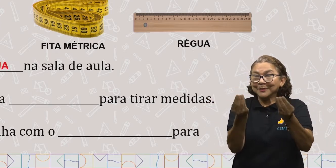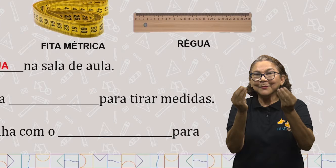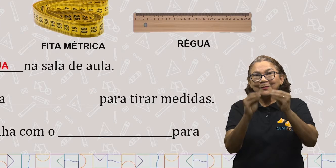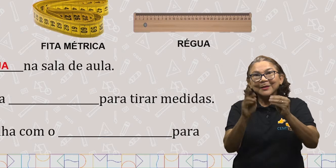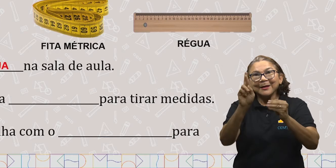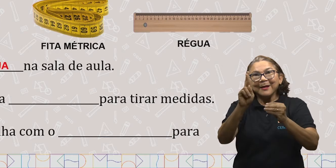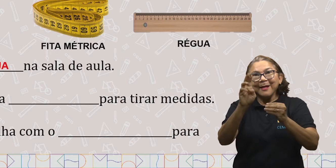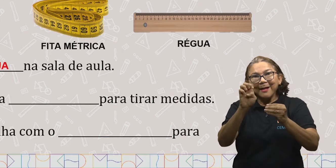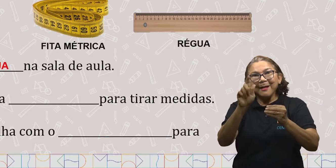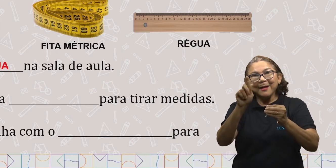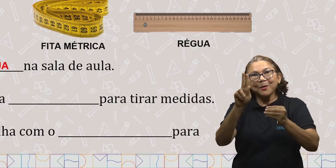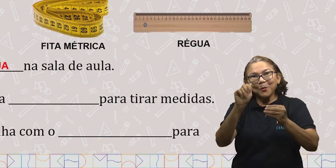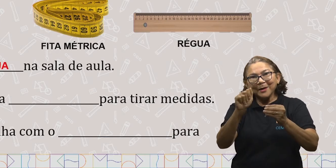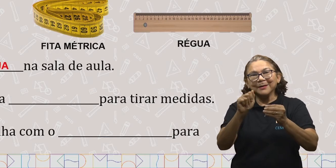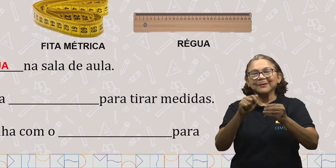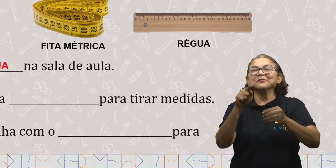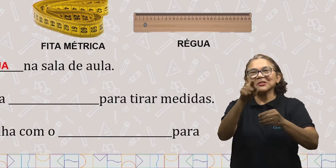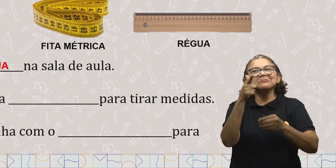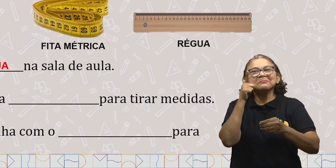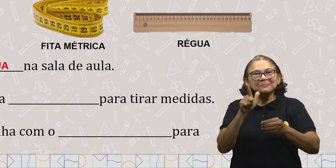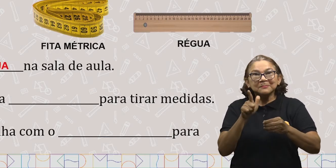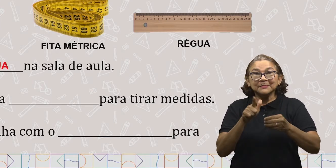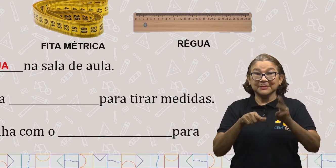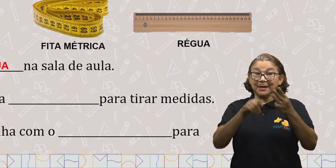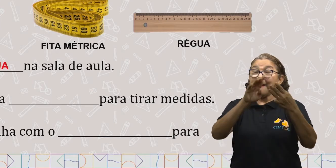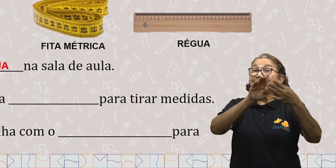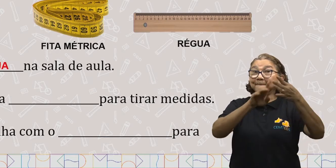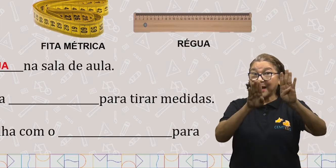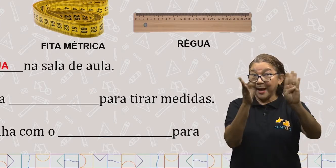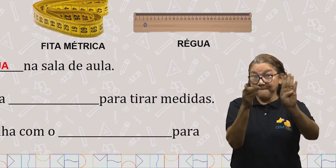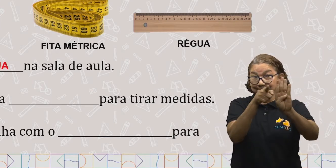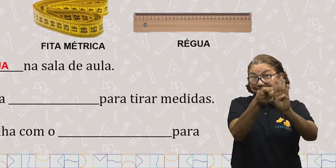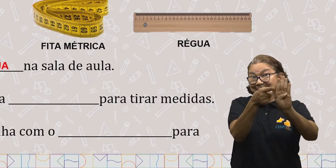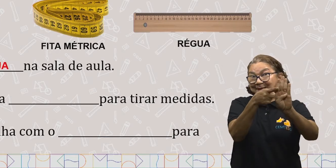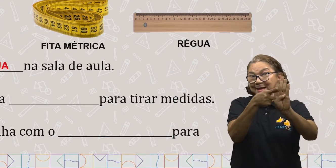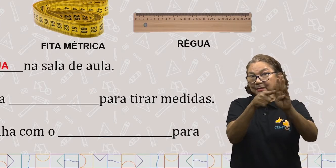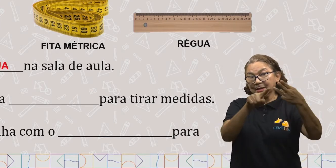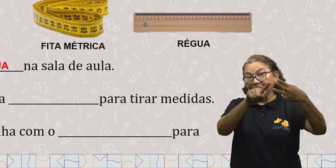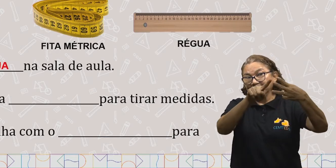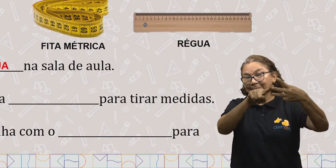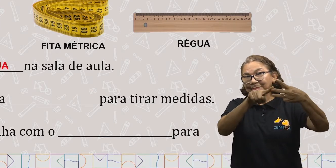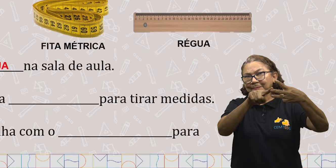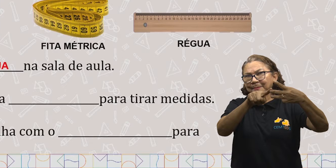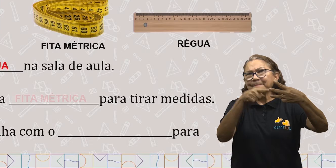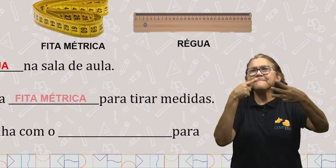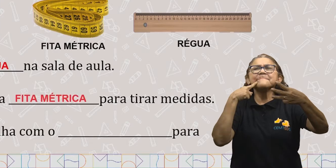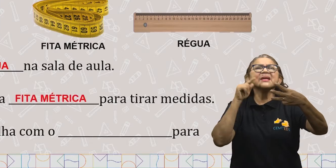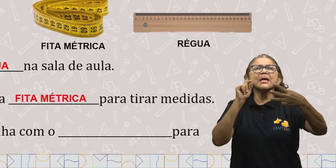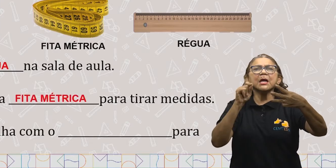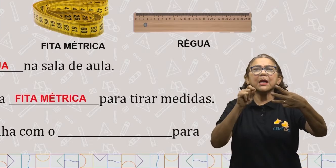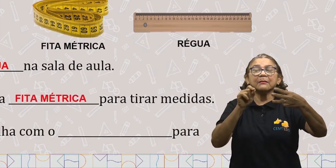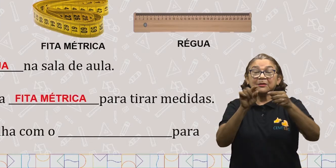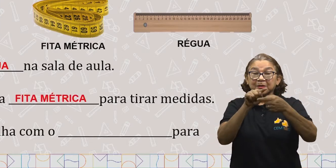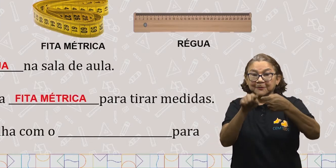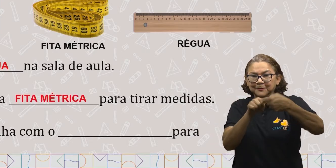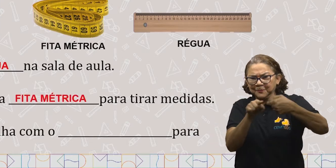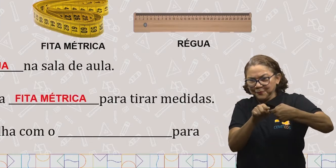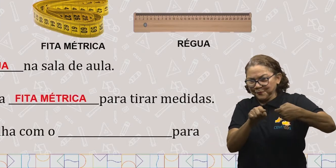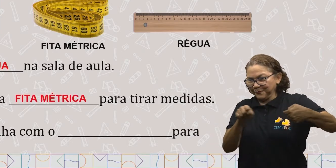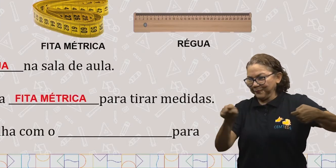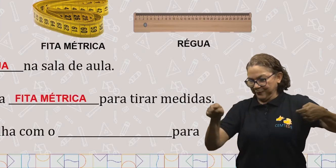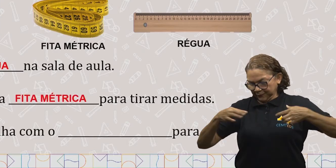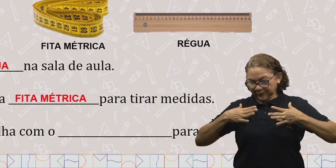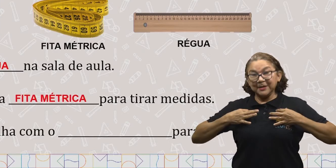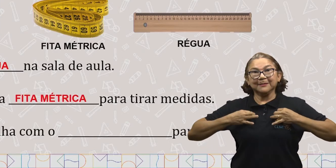você acertou. Letra B, a costureira usa a... O que foi que você colocou? Fita métrica